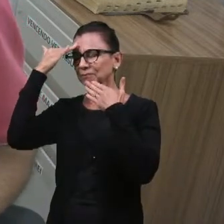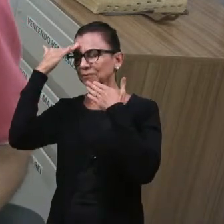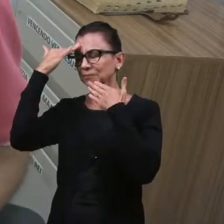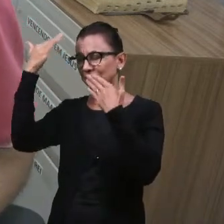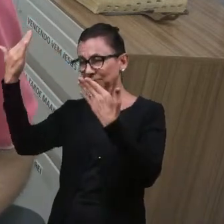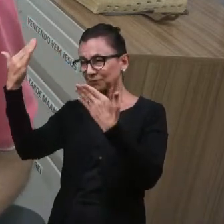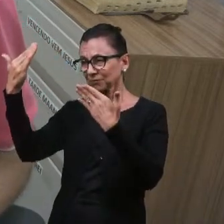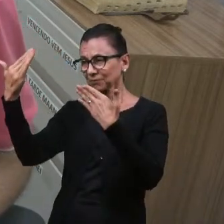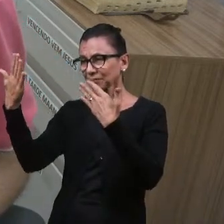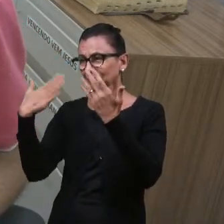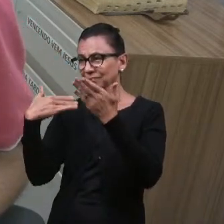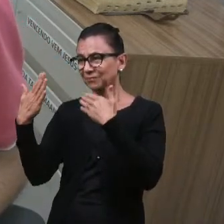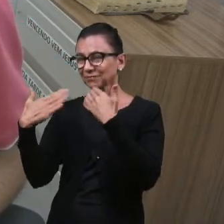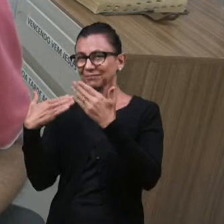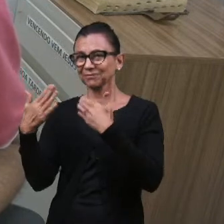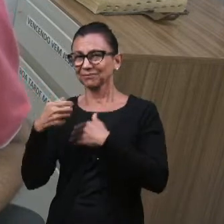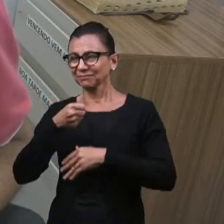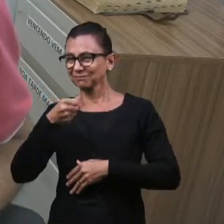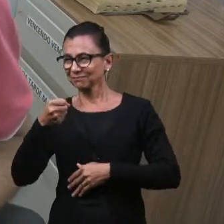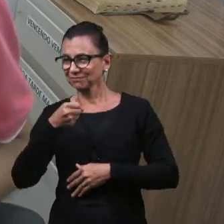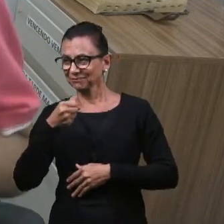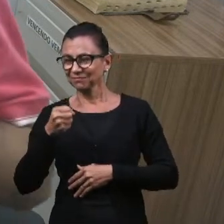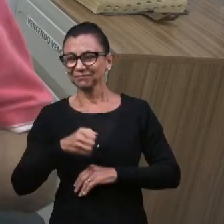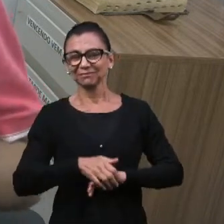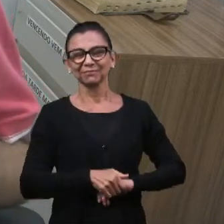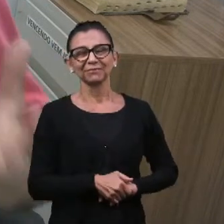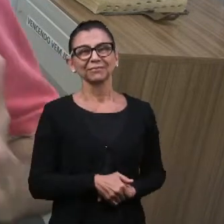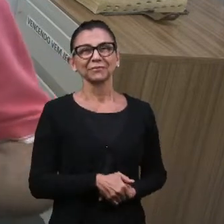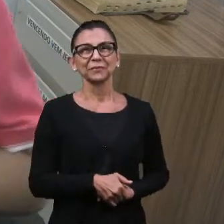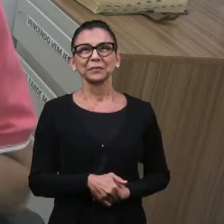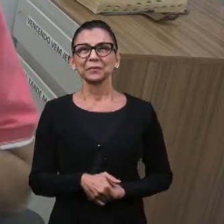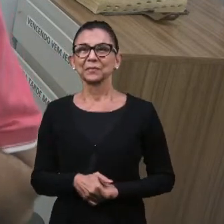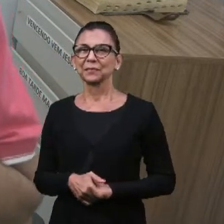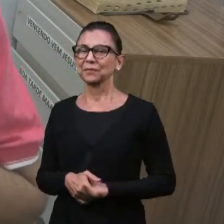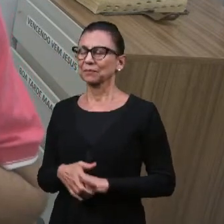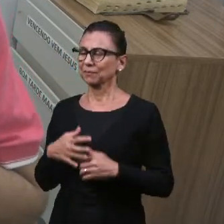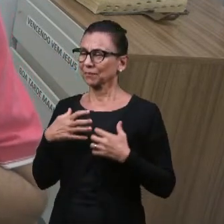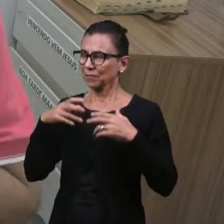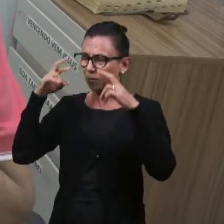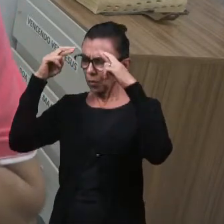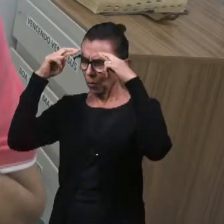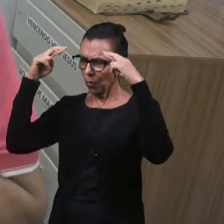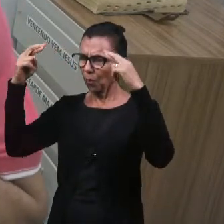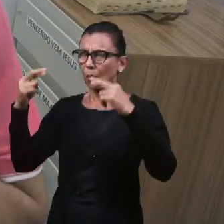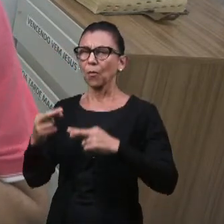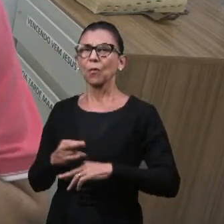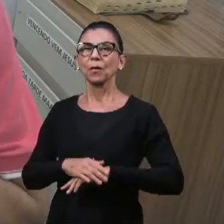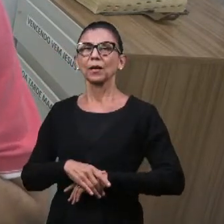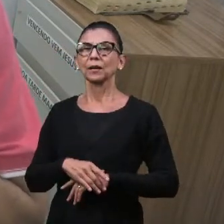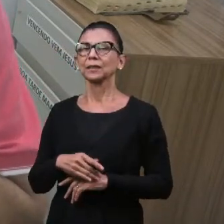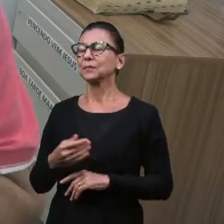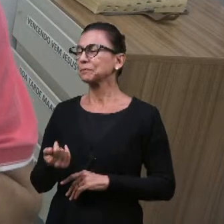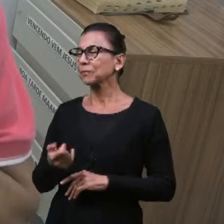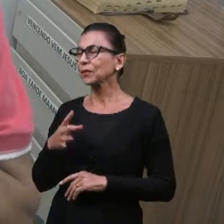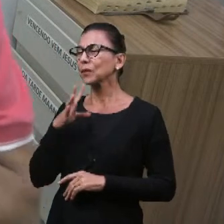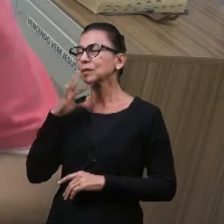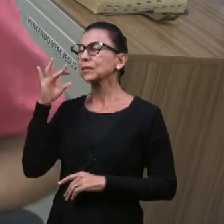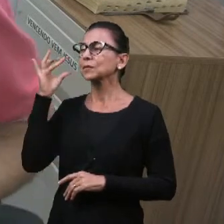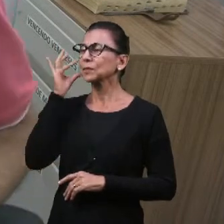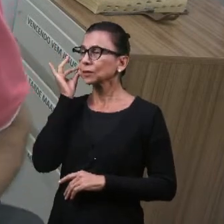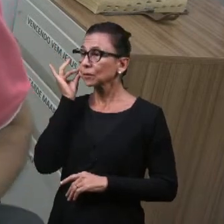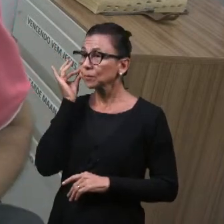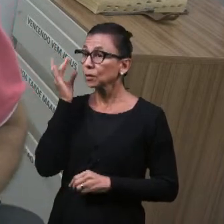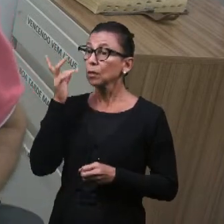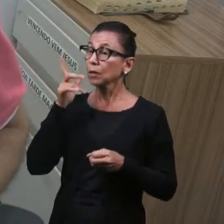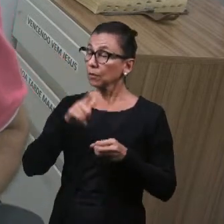essa conversa, esse bate-papo aqui conosco. Me senti honrado, feliz de conhecê-lo pessoalmente. Obrigado. E espero que volte mais vezes